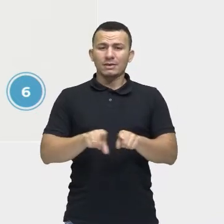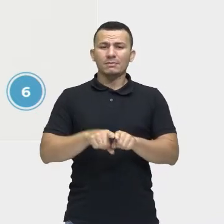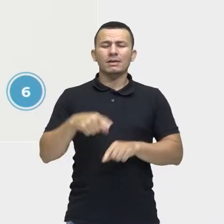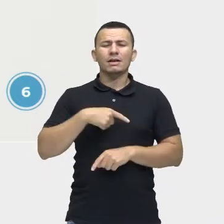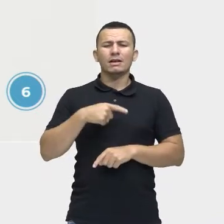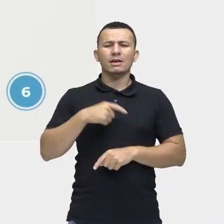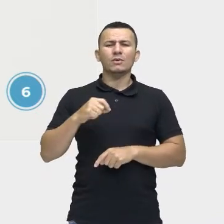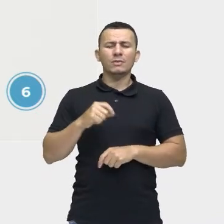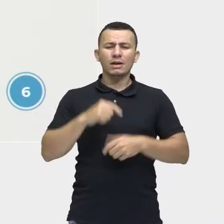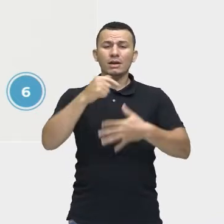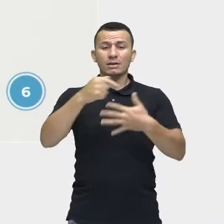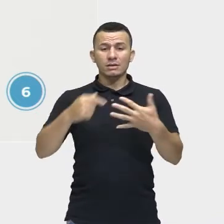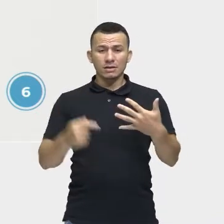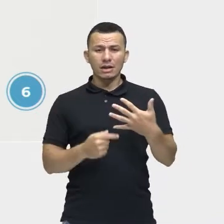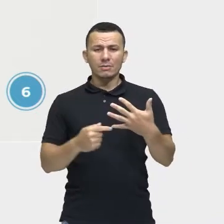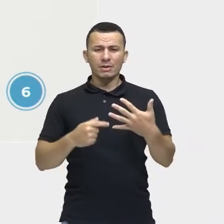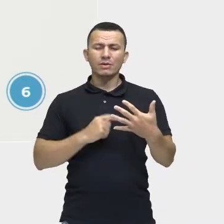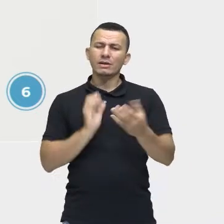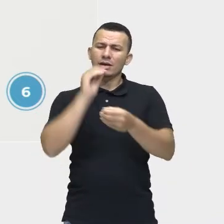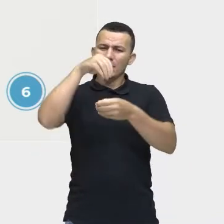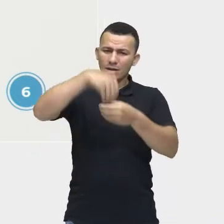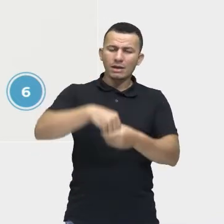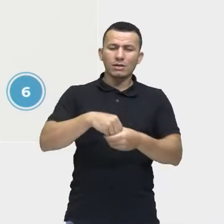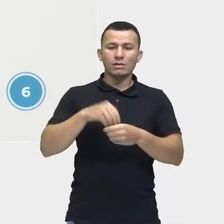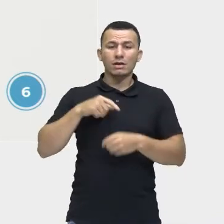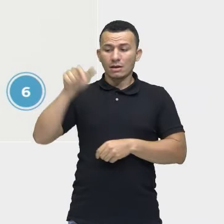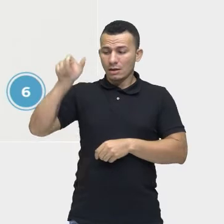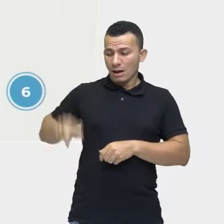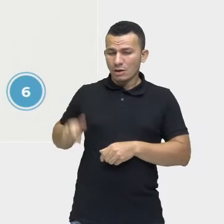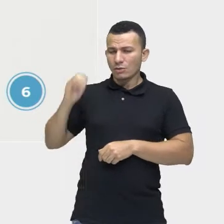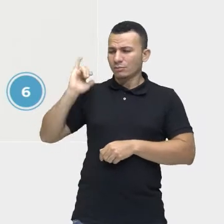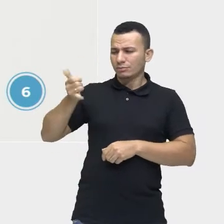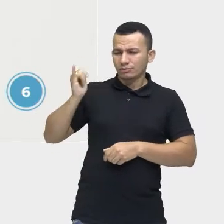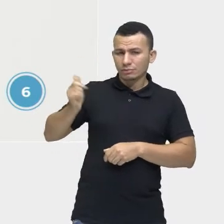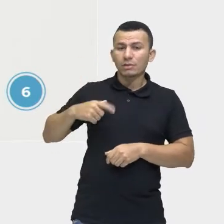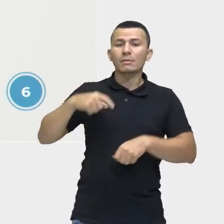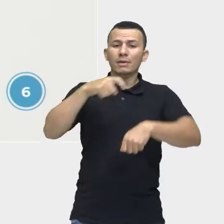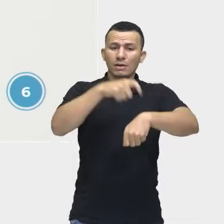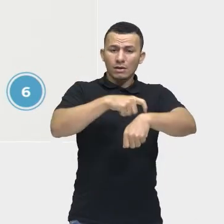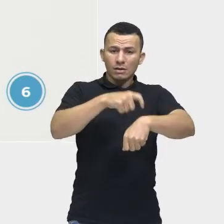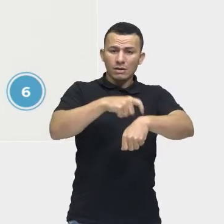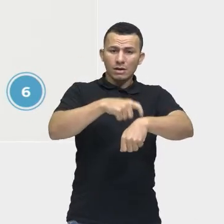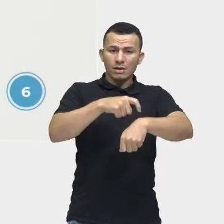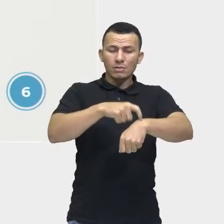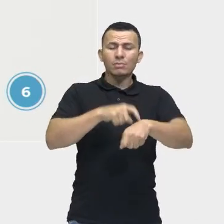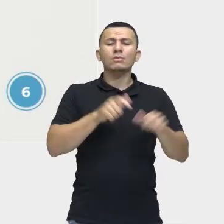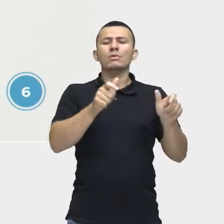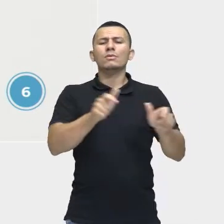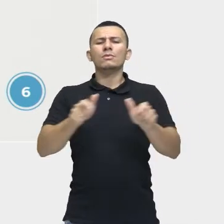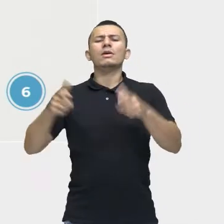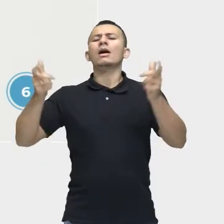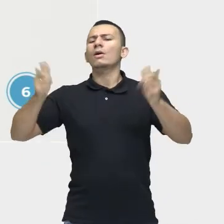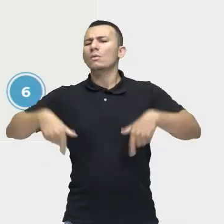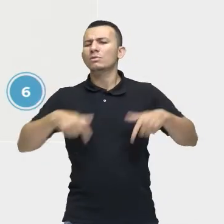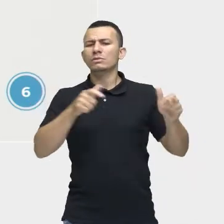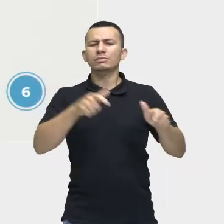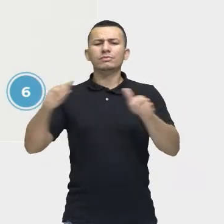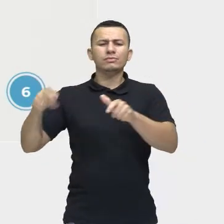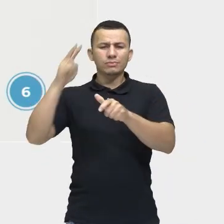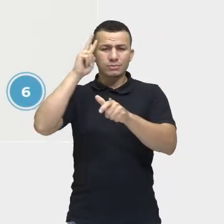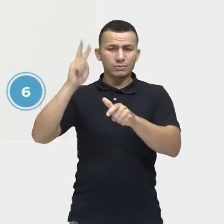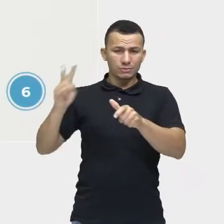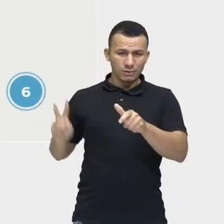os elementos que compõem esse gênero, que são o narrador, o tempo, o lugar, o enredo, que é a situação em si, né? Ou